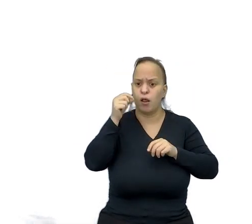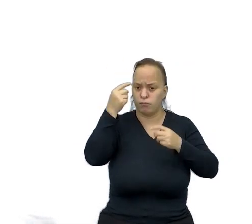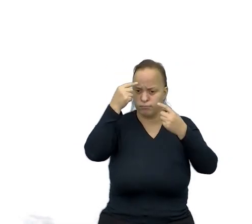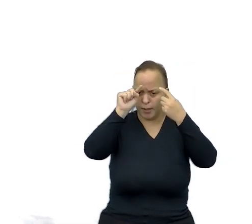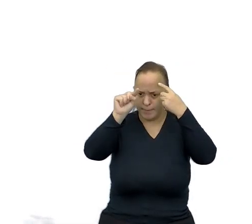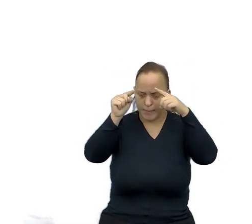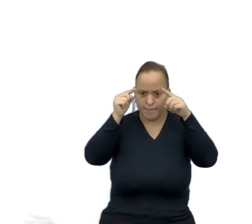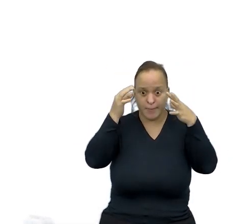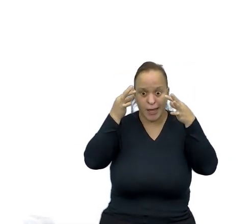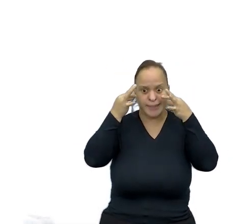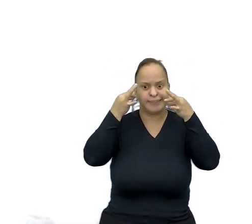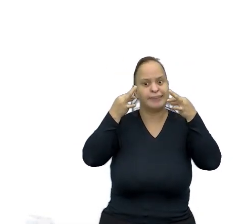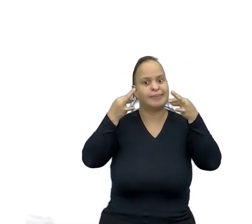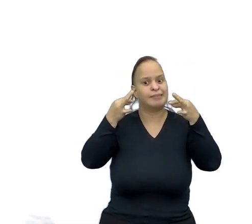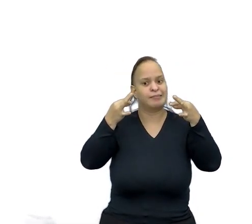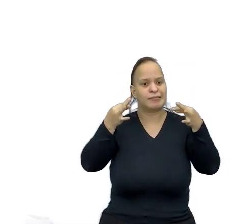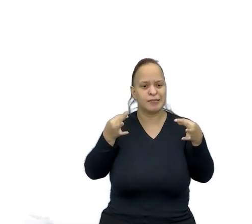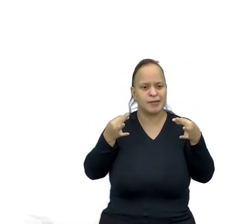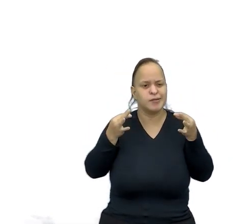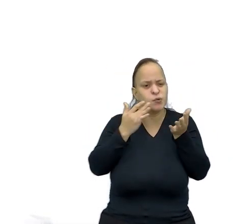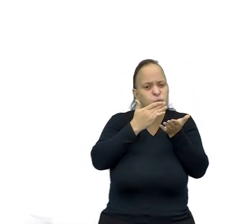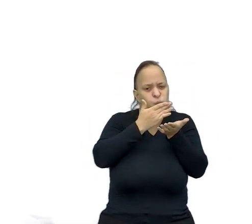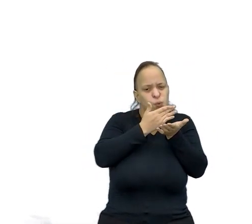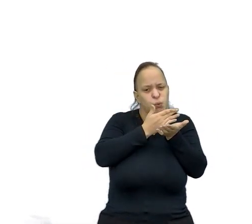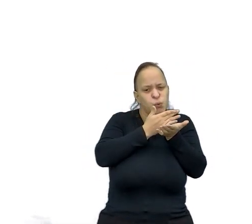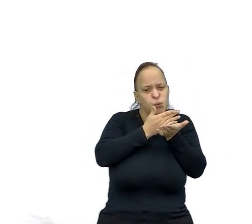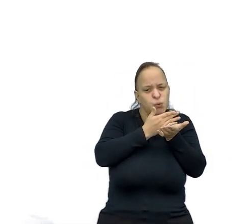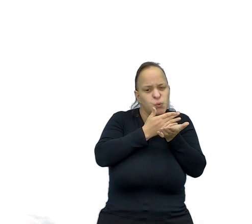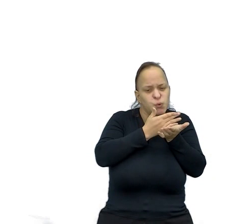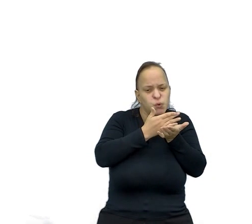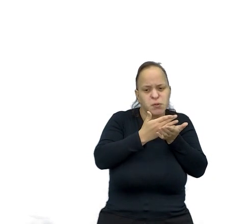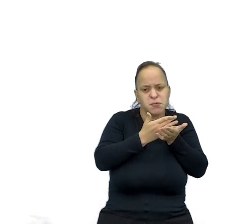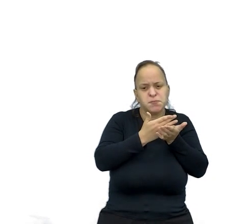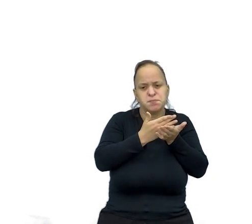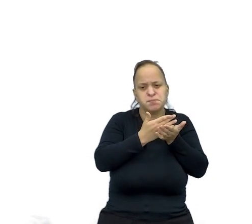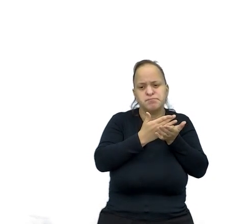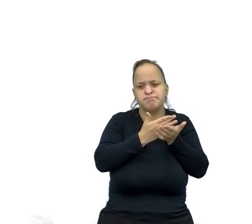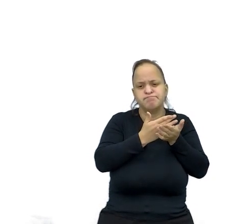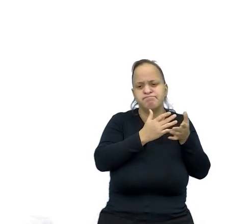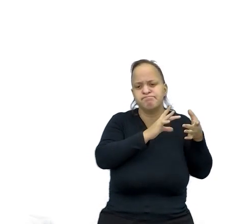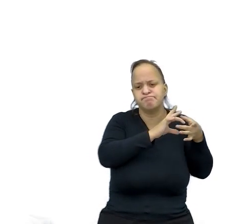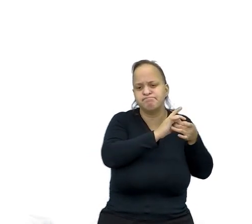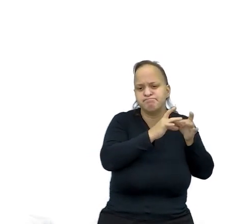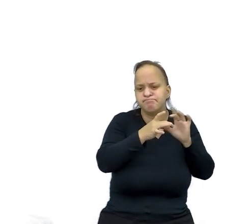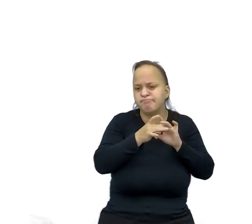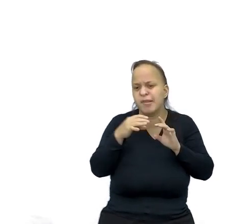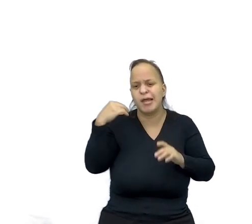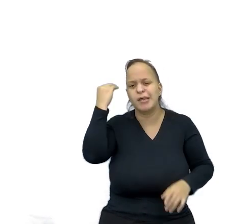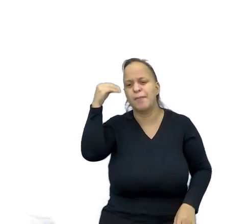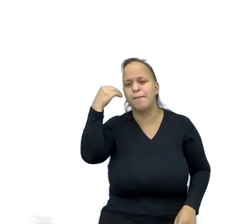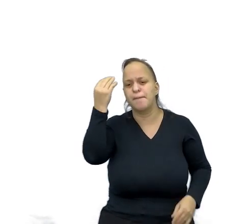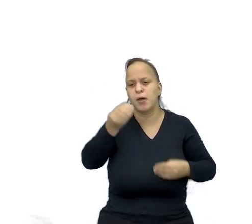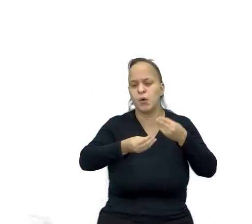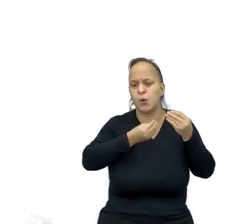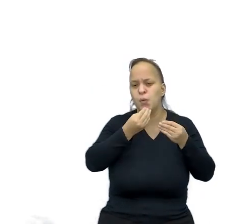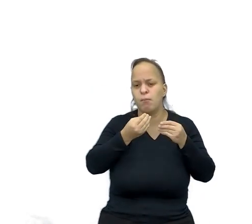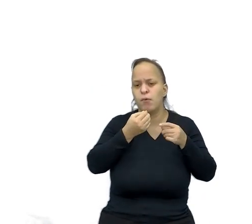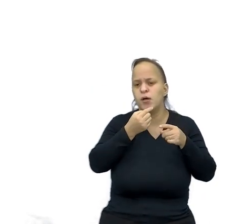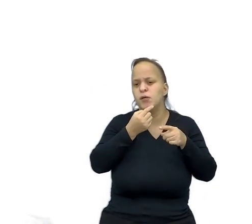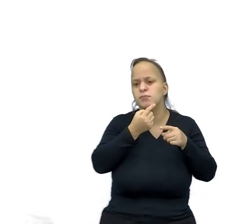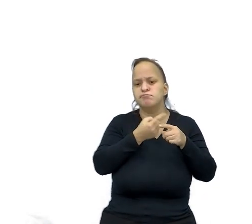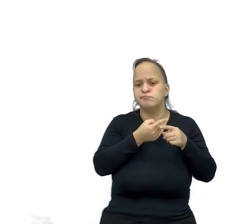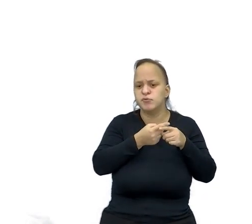e chamativo. Uma introdução, então contextualizar qual foi essa experiência e por que ela